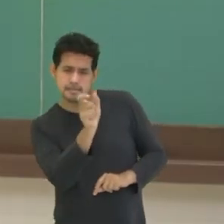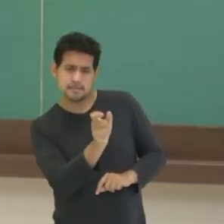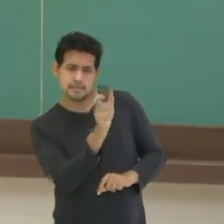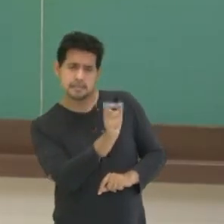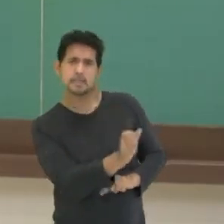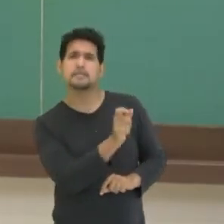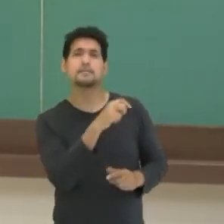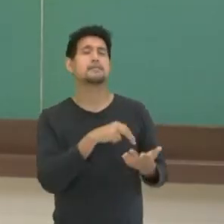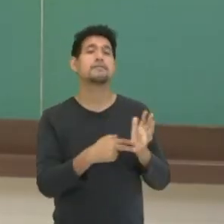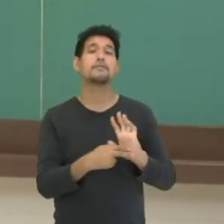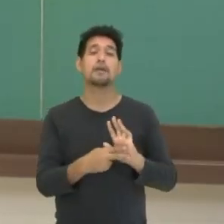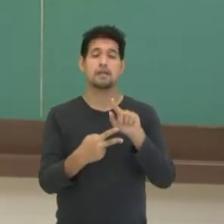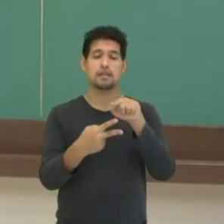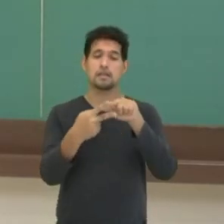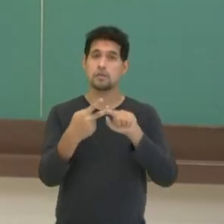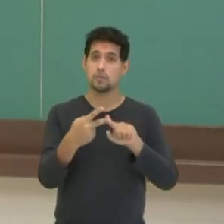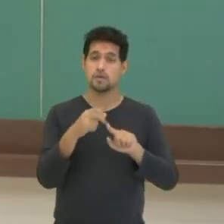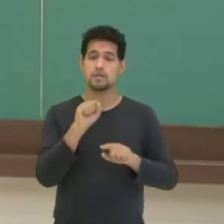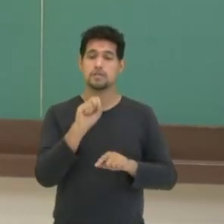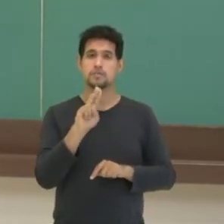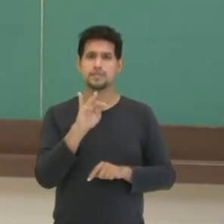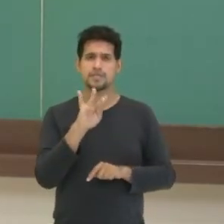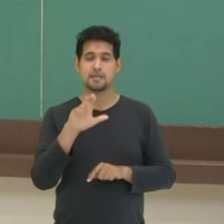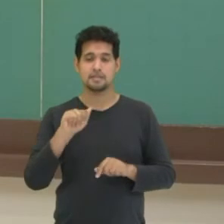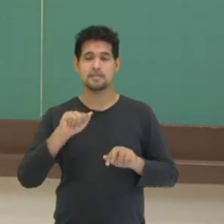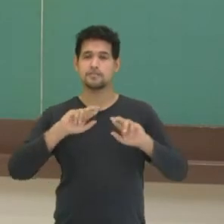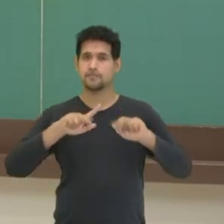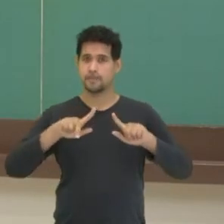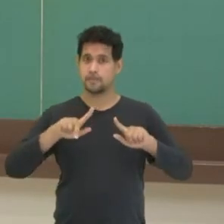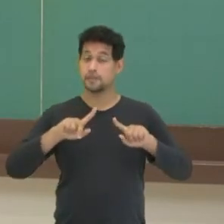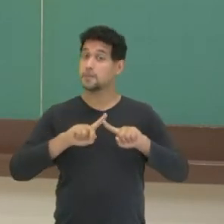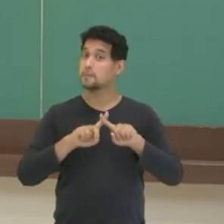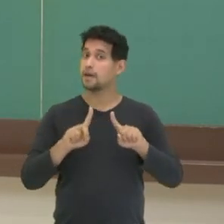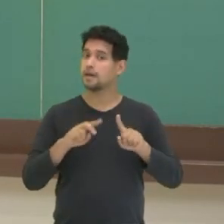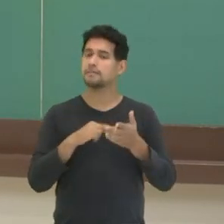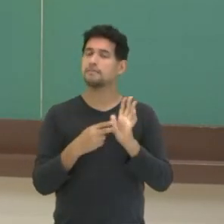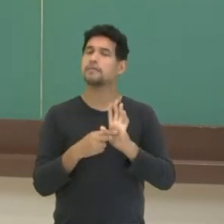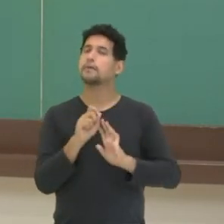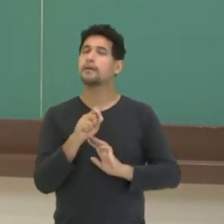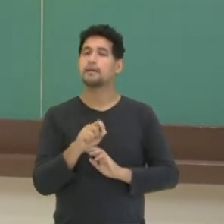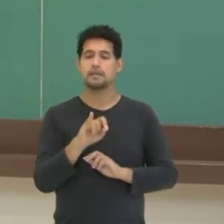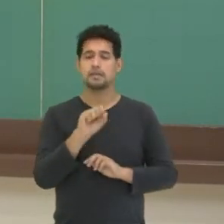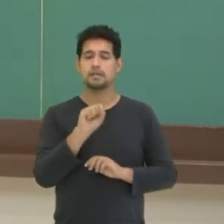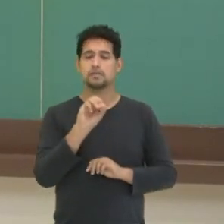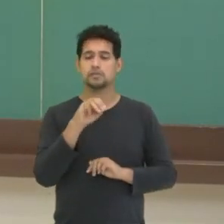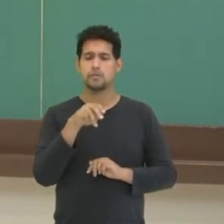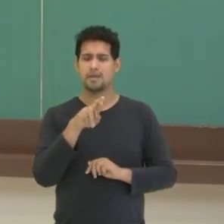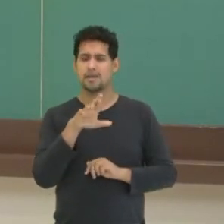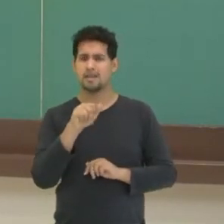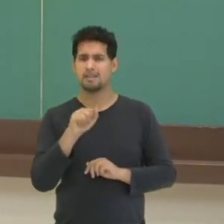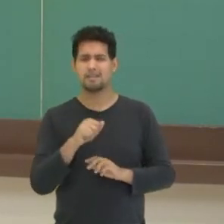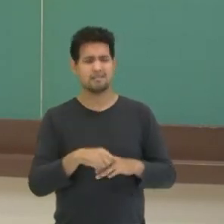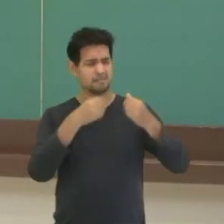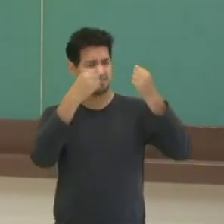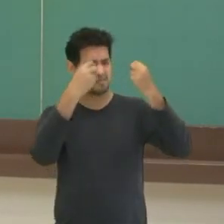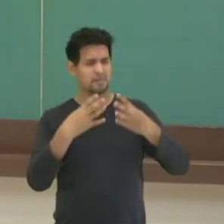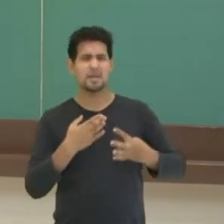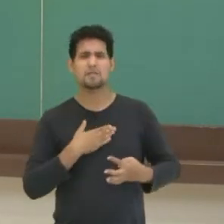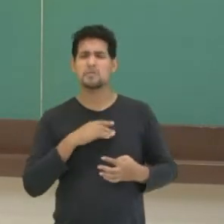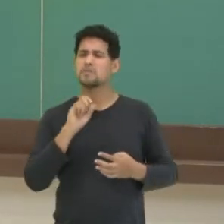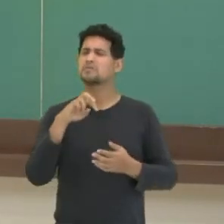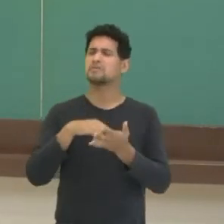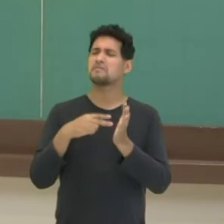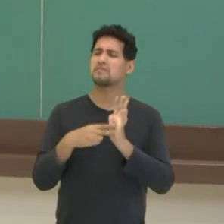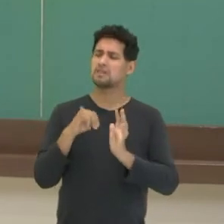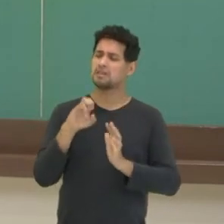caracteriza-se duas substâncias químicas diferentes. Então, isto é isomeria, professor. Define para mim o que é